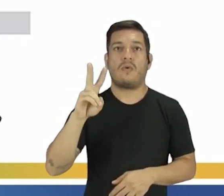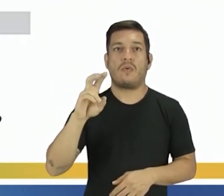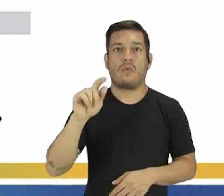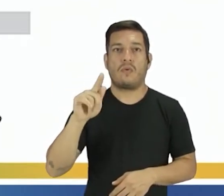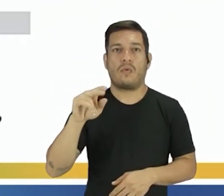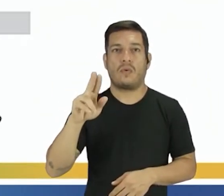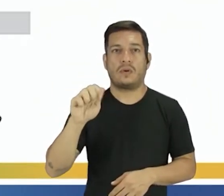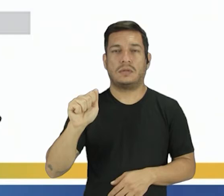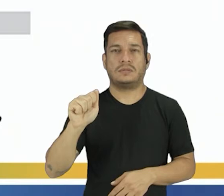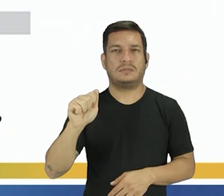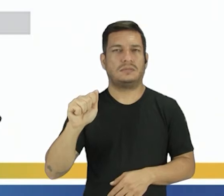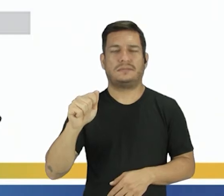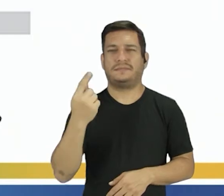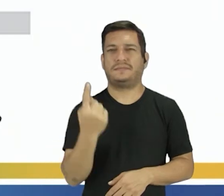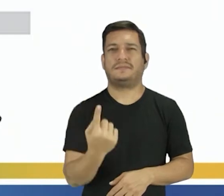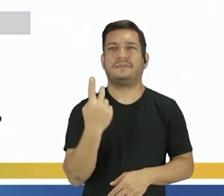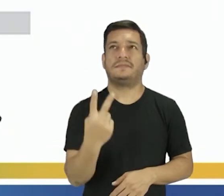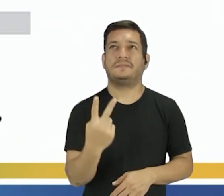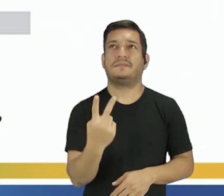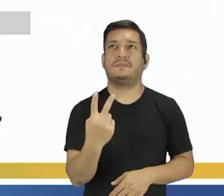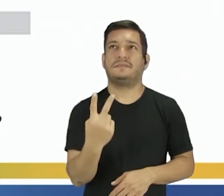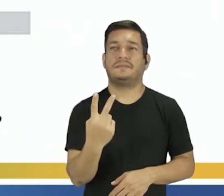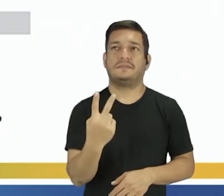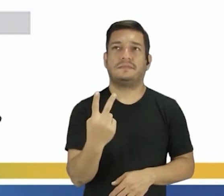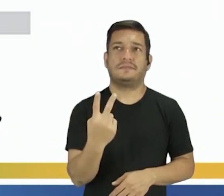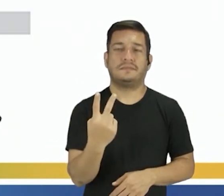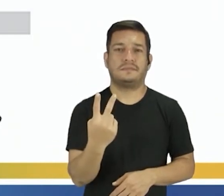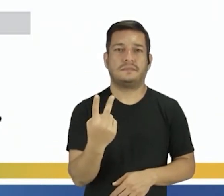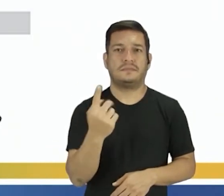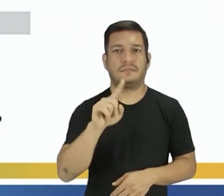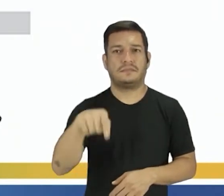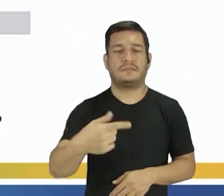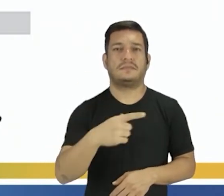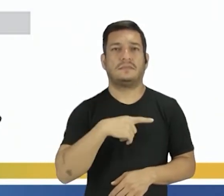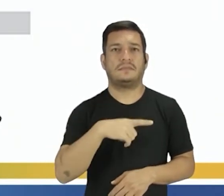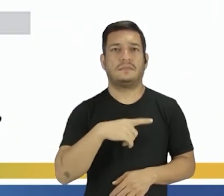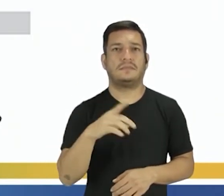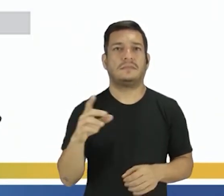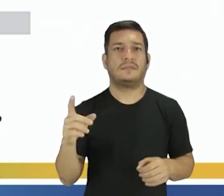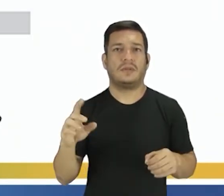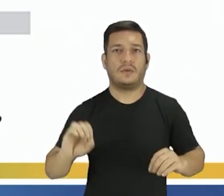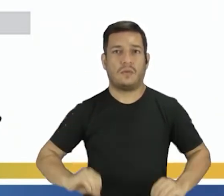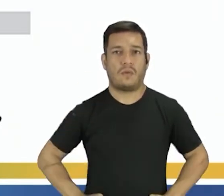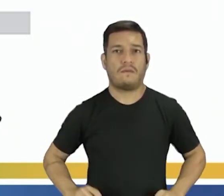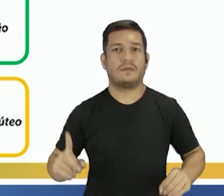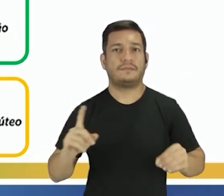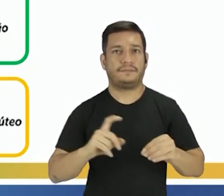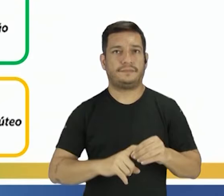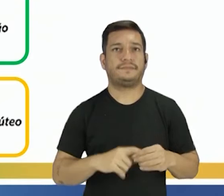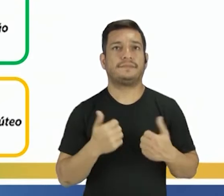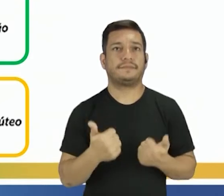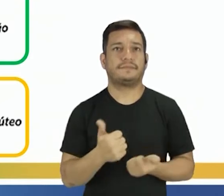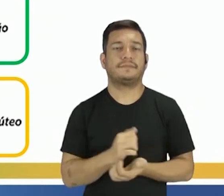tá? Oócito 1, oócito 2 e depois já o óvulo fecundado, tá bom?